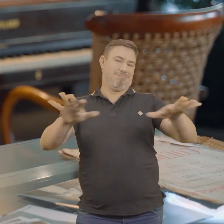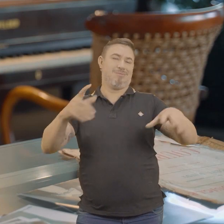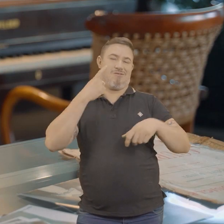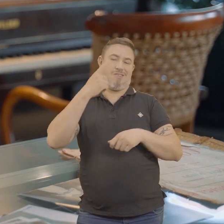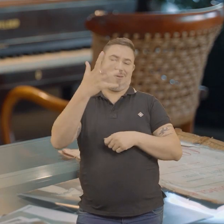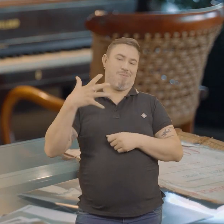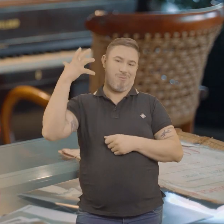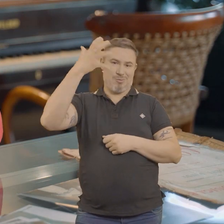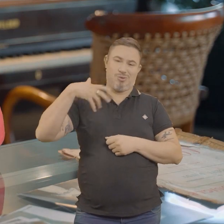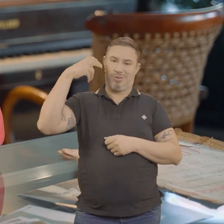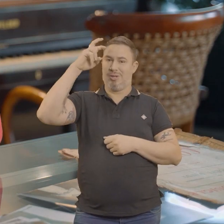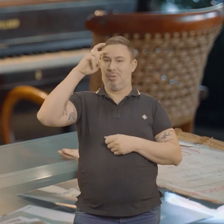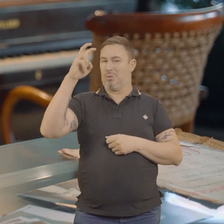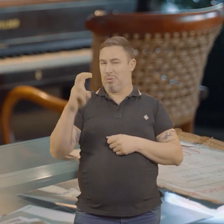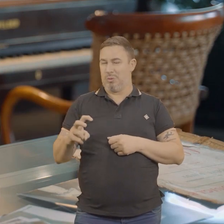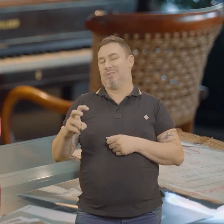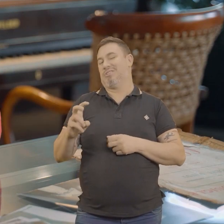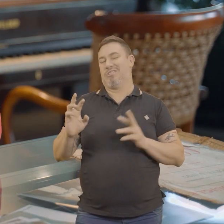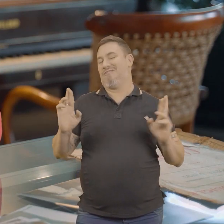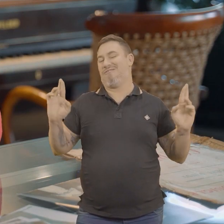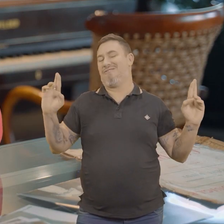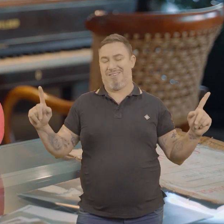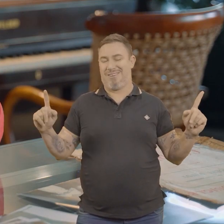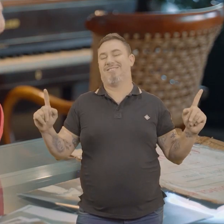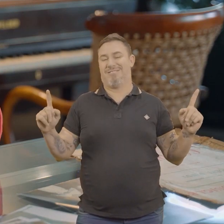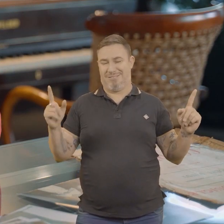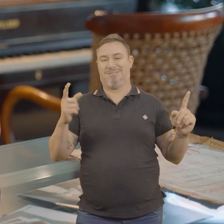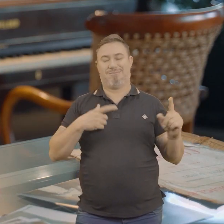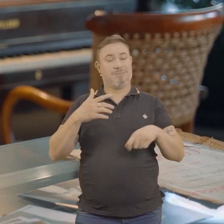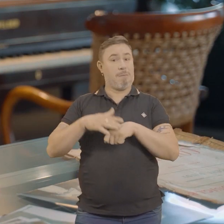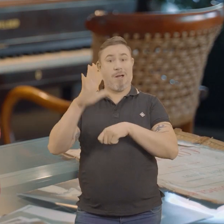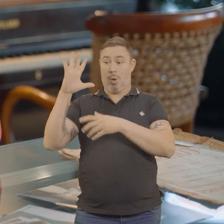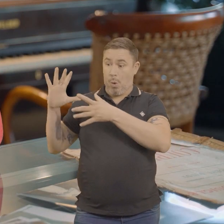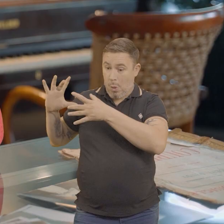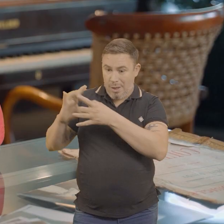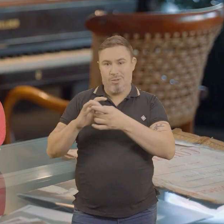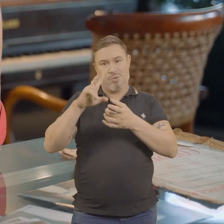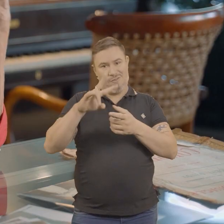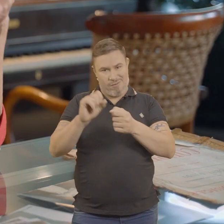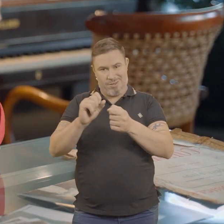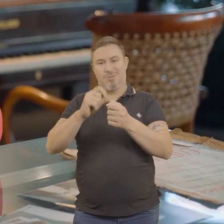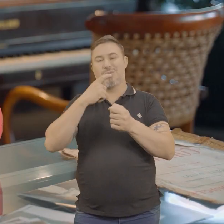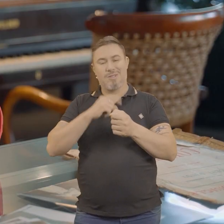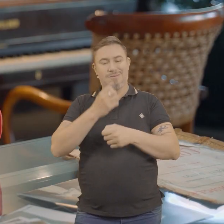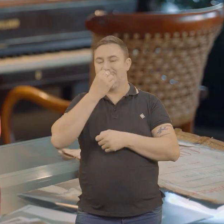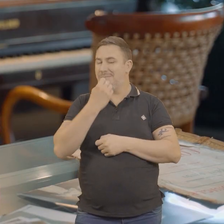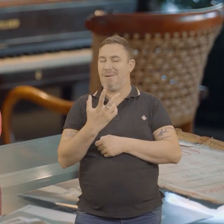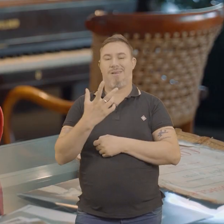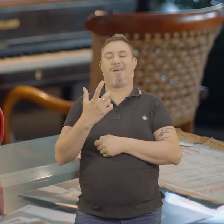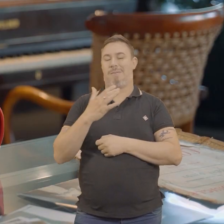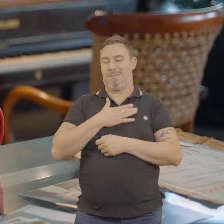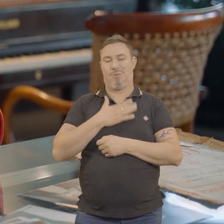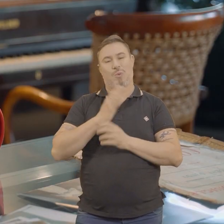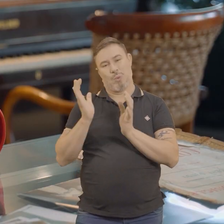a música e a cultura de uma maneira mais abrangente, mais contextualizada. Ela fez muito bem a